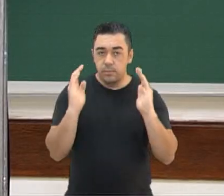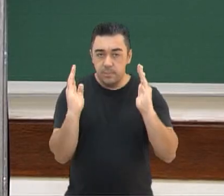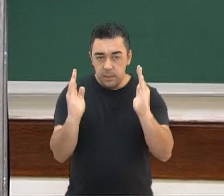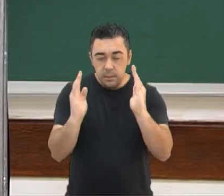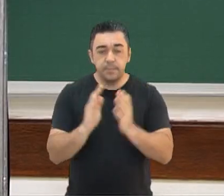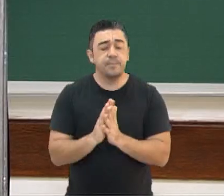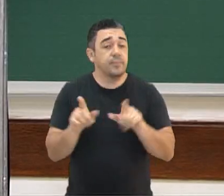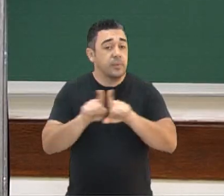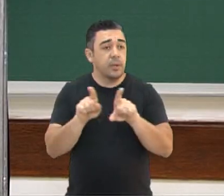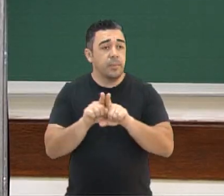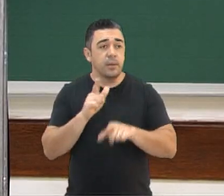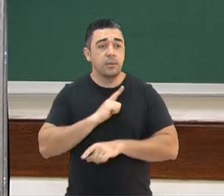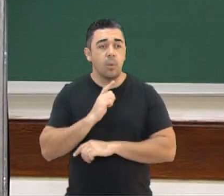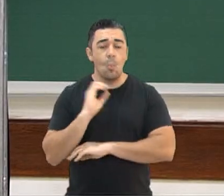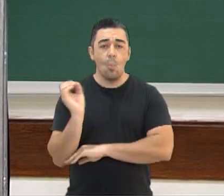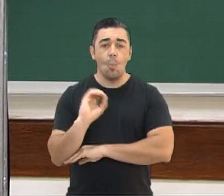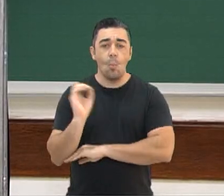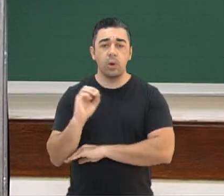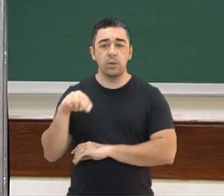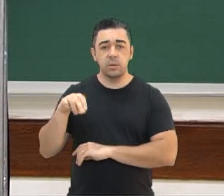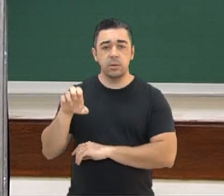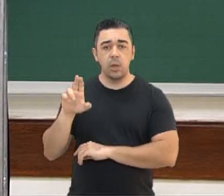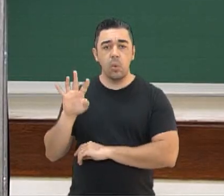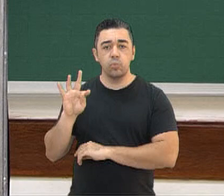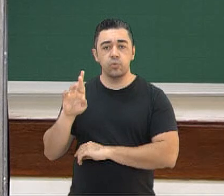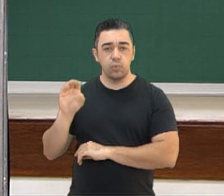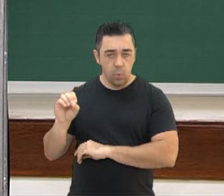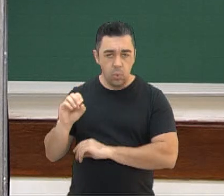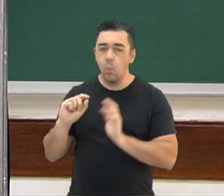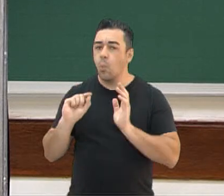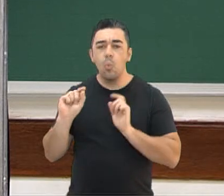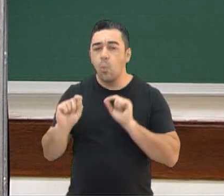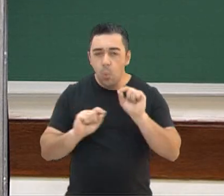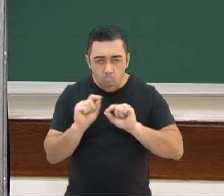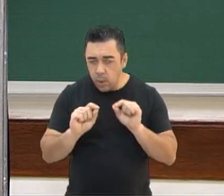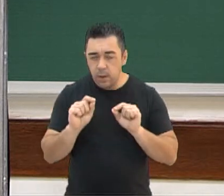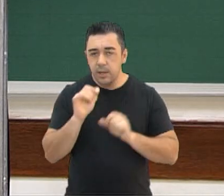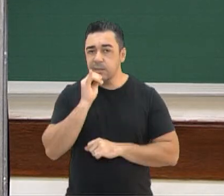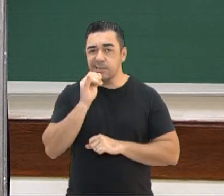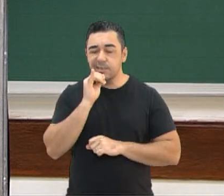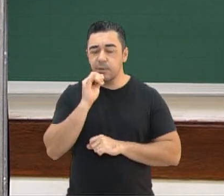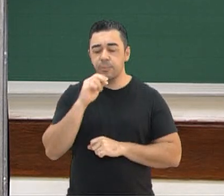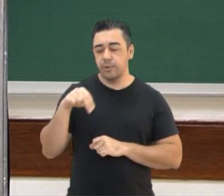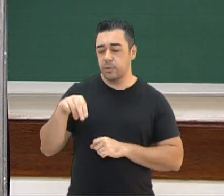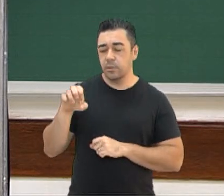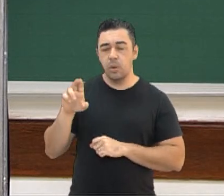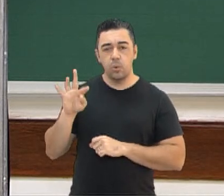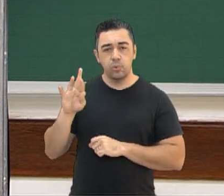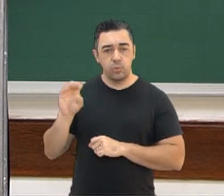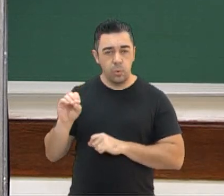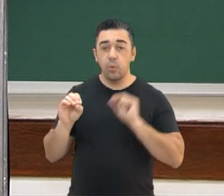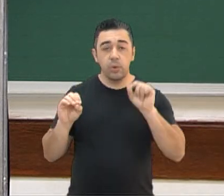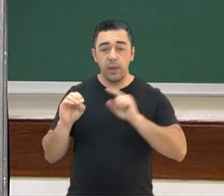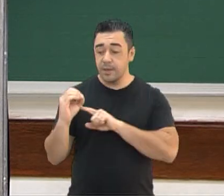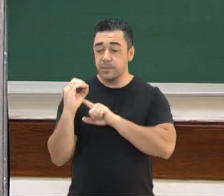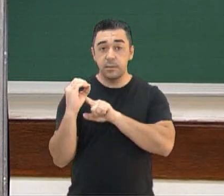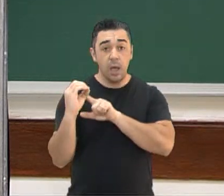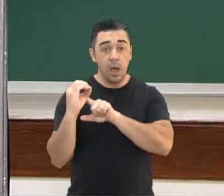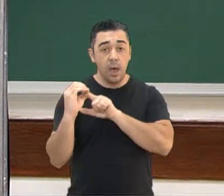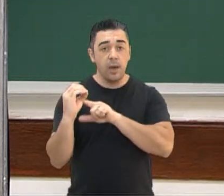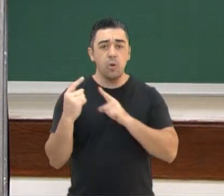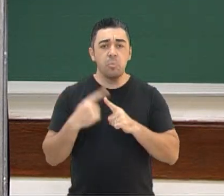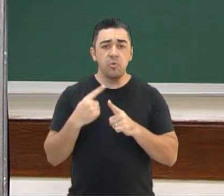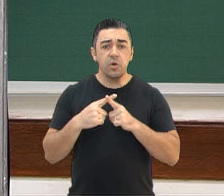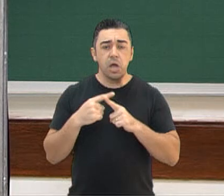ali o elemento neutro. Vocês já ouviram falar do elemento neutro? Quem que é o elemento neutro da adição? É o zero. Por que ele é neutro? Porque se